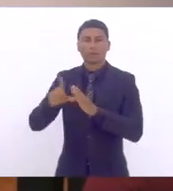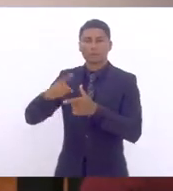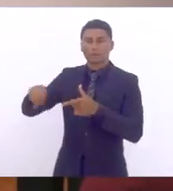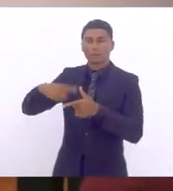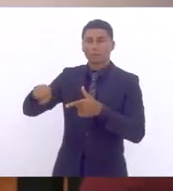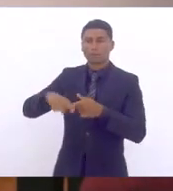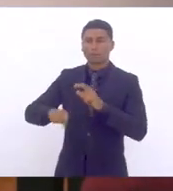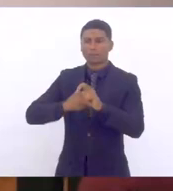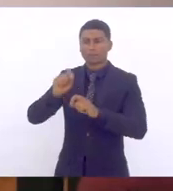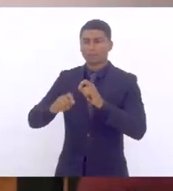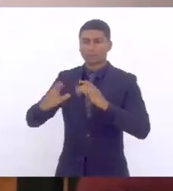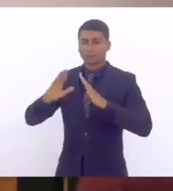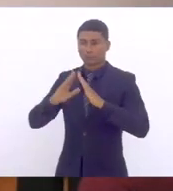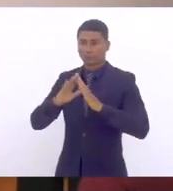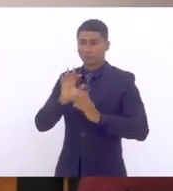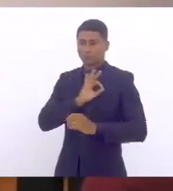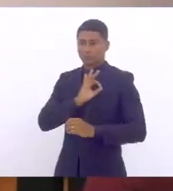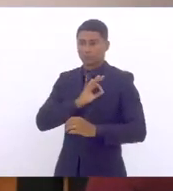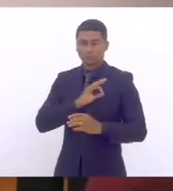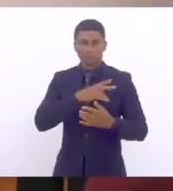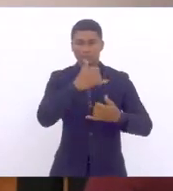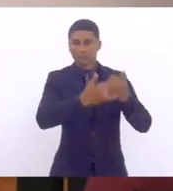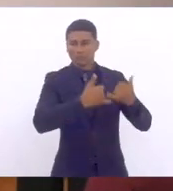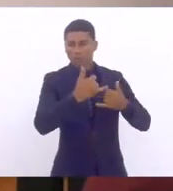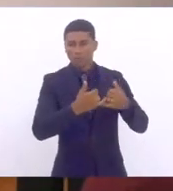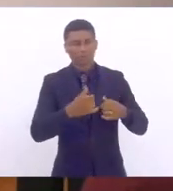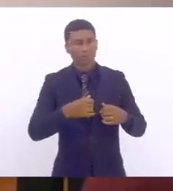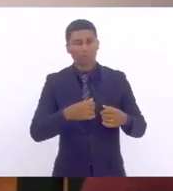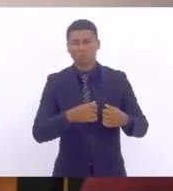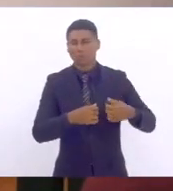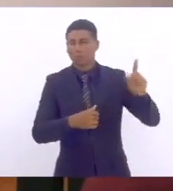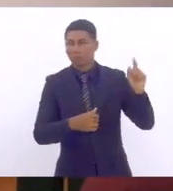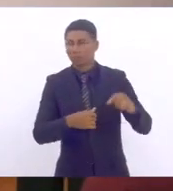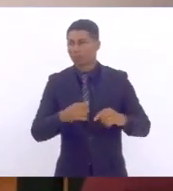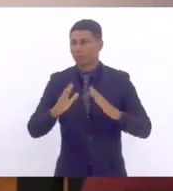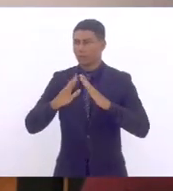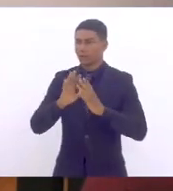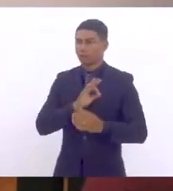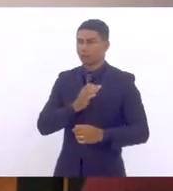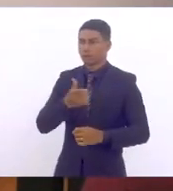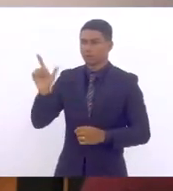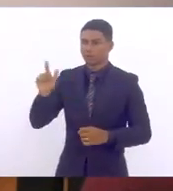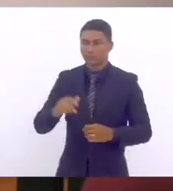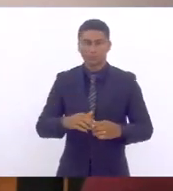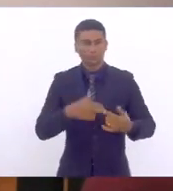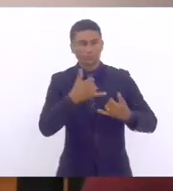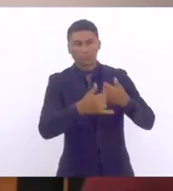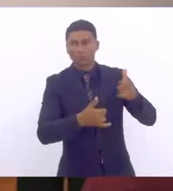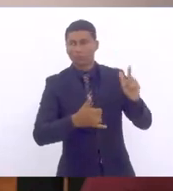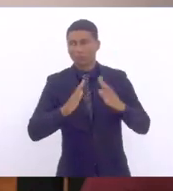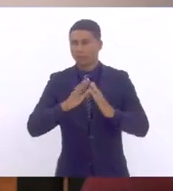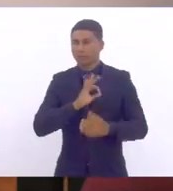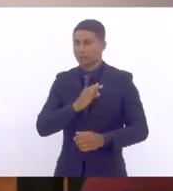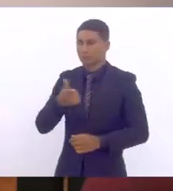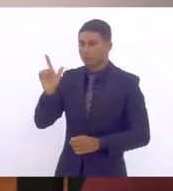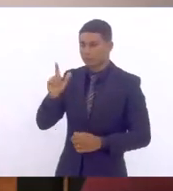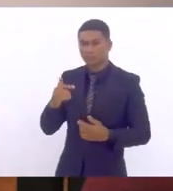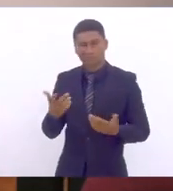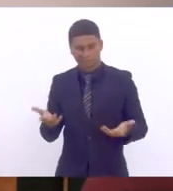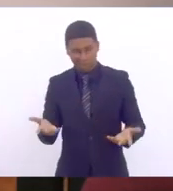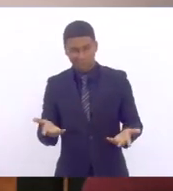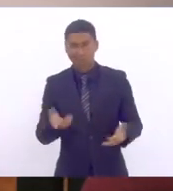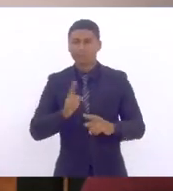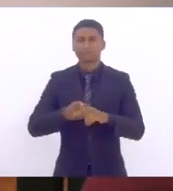um batalhão que policiava o Maracanã, tanto dentro e fora. Porque antigamente, o policiamento,